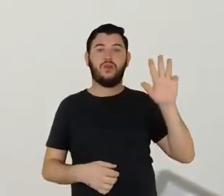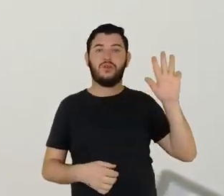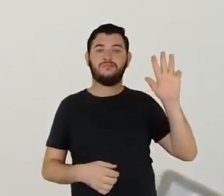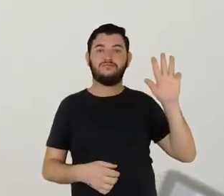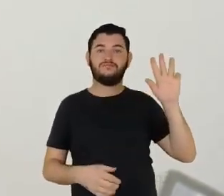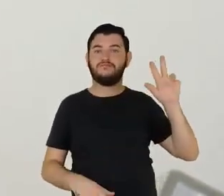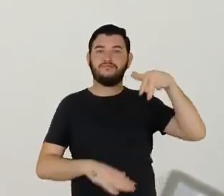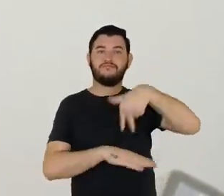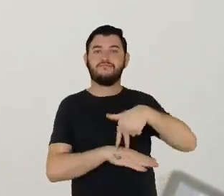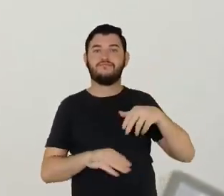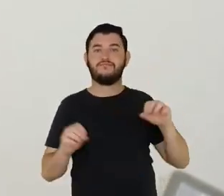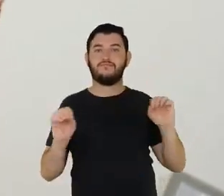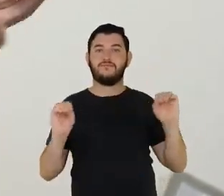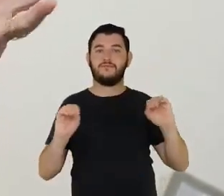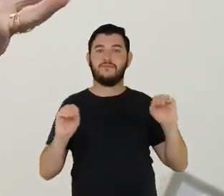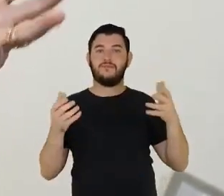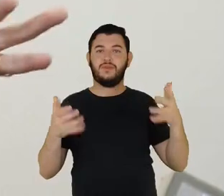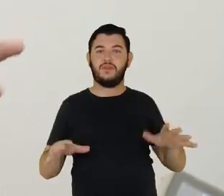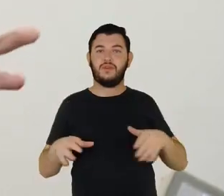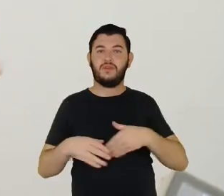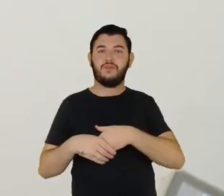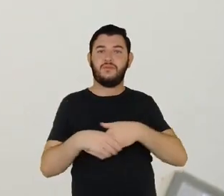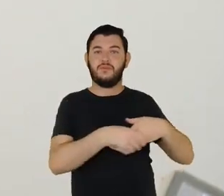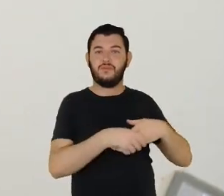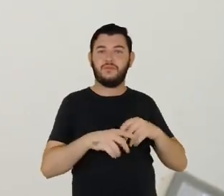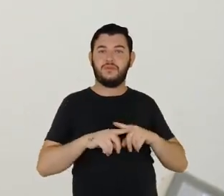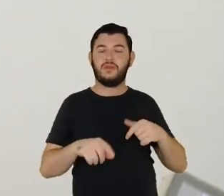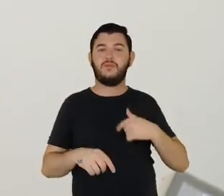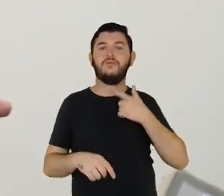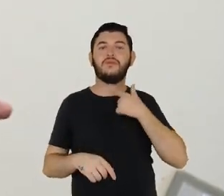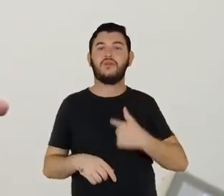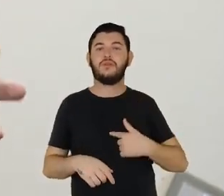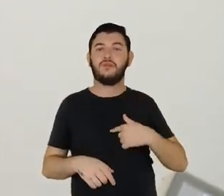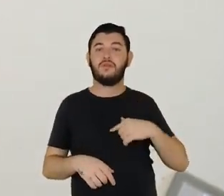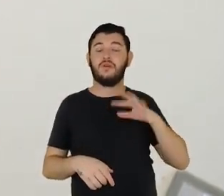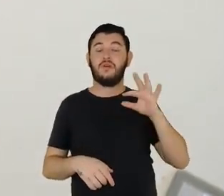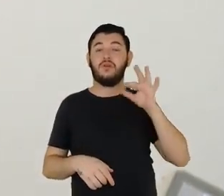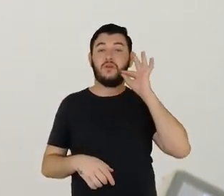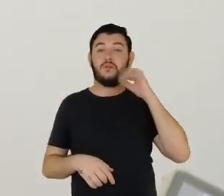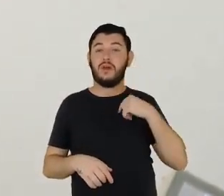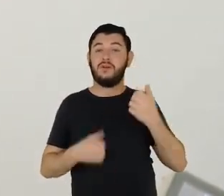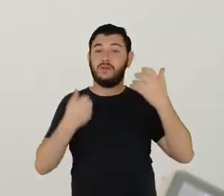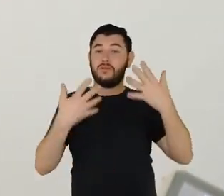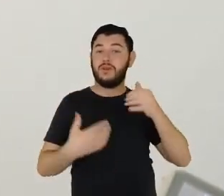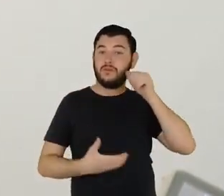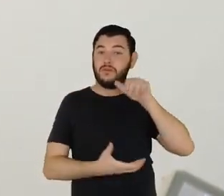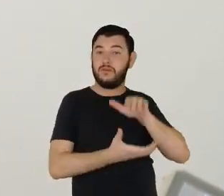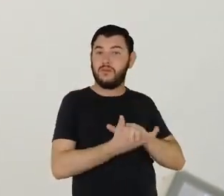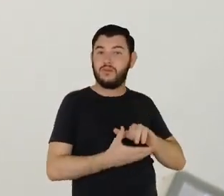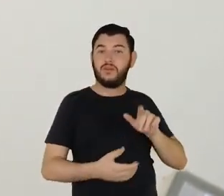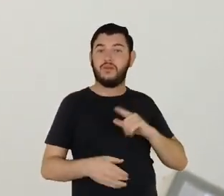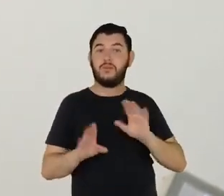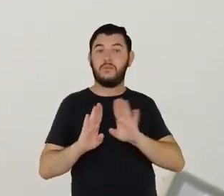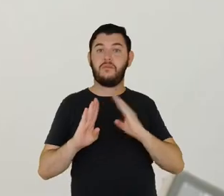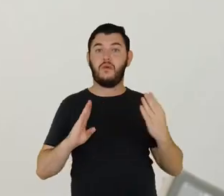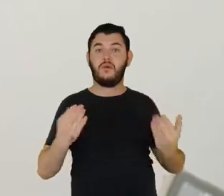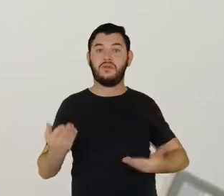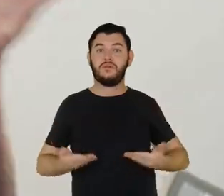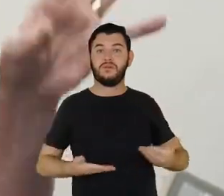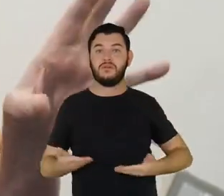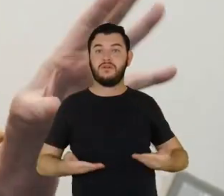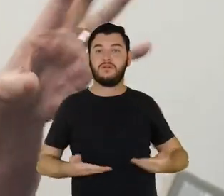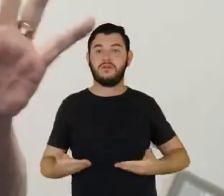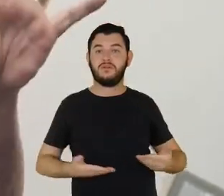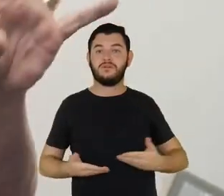eu tava louco para fumar, falei para minha mulher, aí tem uma porta de serviço ali, eu abri, tinha uma escada preta, eu falei, a escada preta de incêndio deve dar em